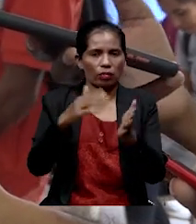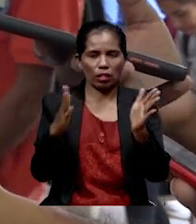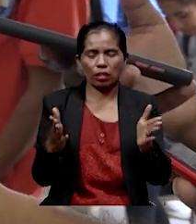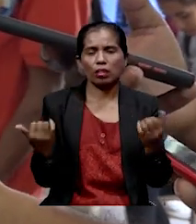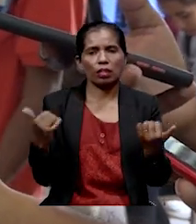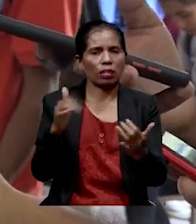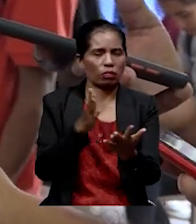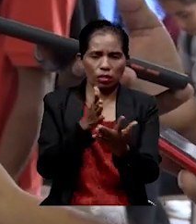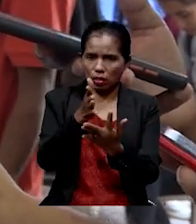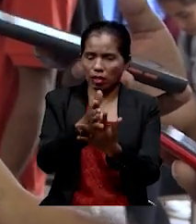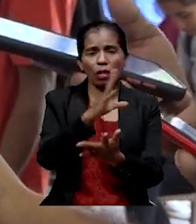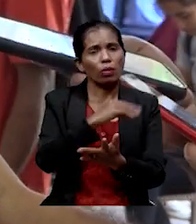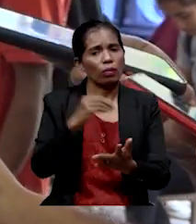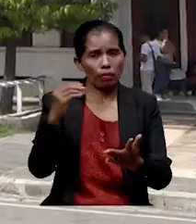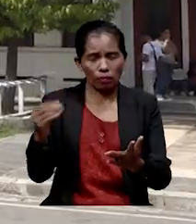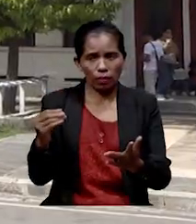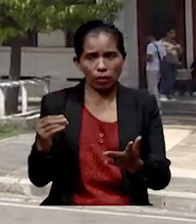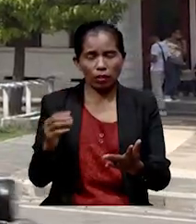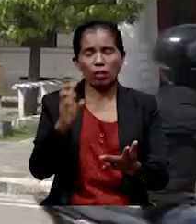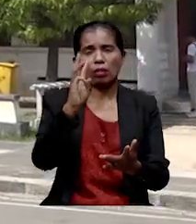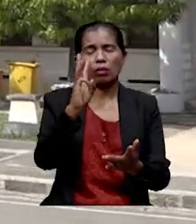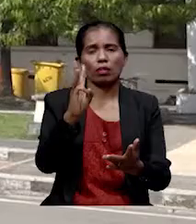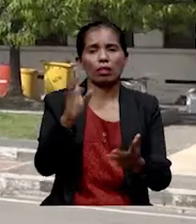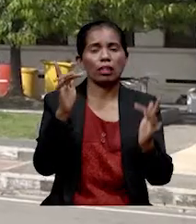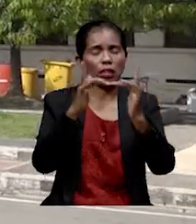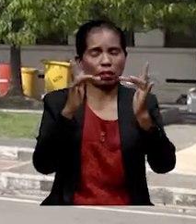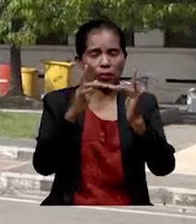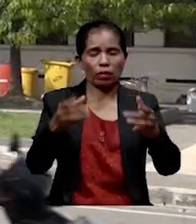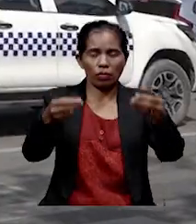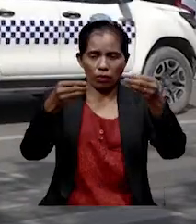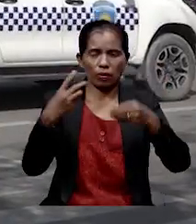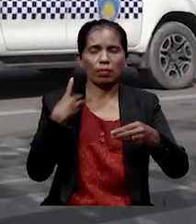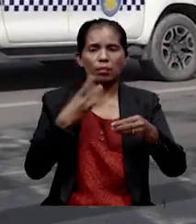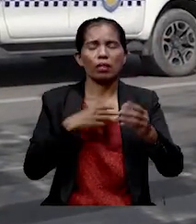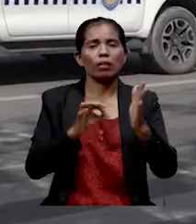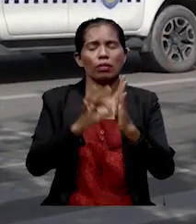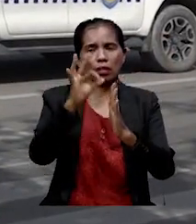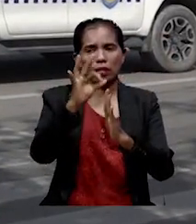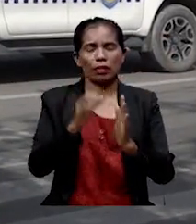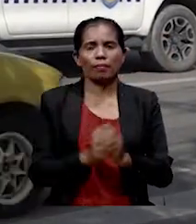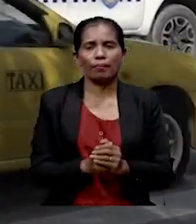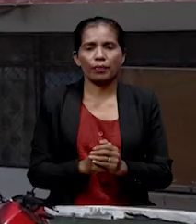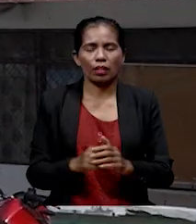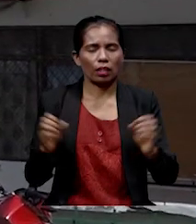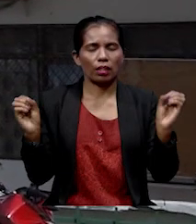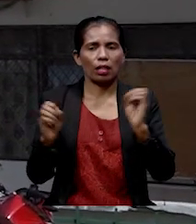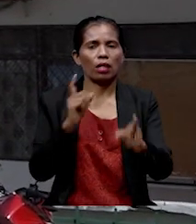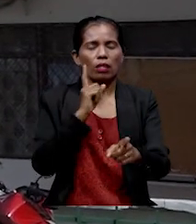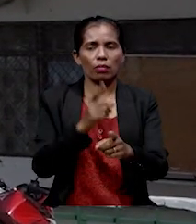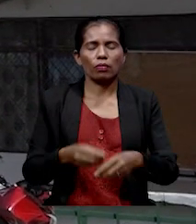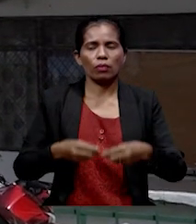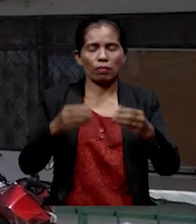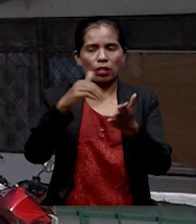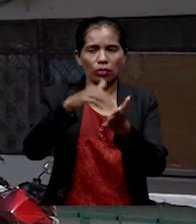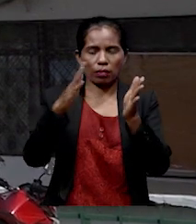acesso. No mos ba iha wifi ne bemak ba fo ona iha ne fakultade. Wifi sira ne la grantia mai estudante sira